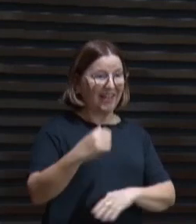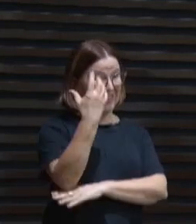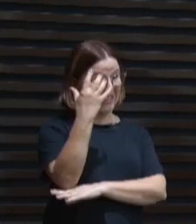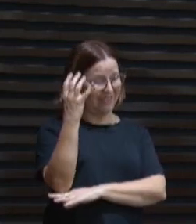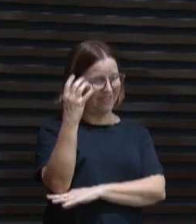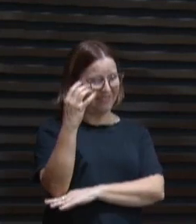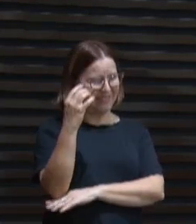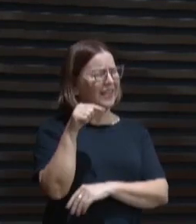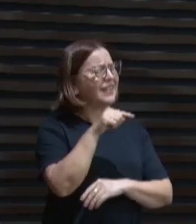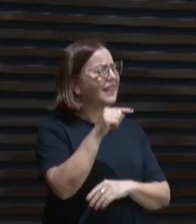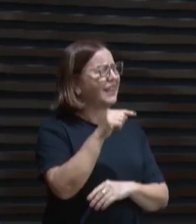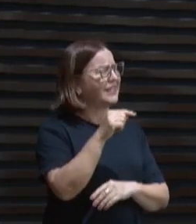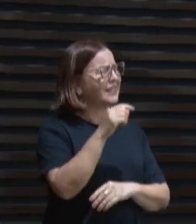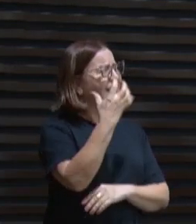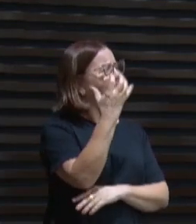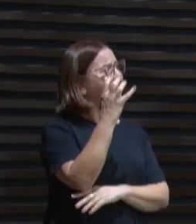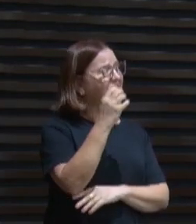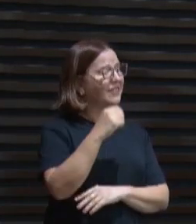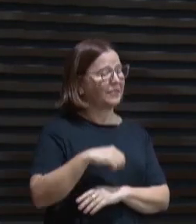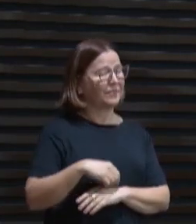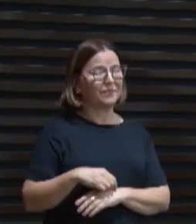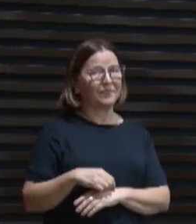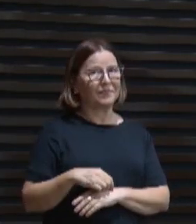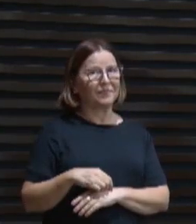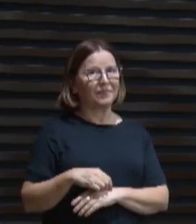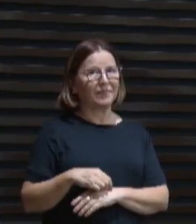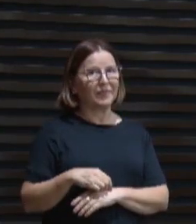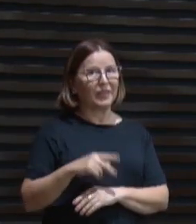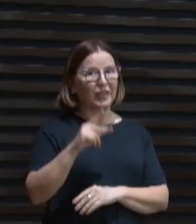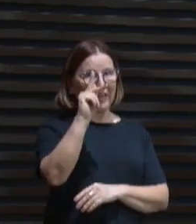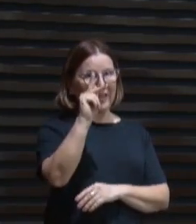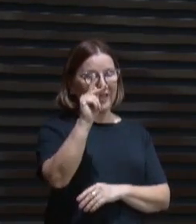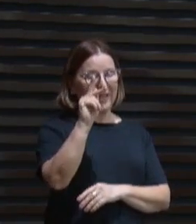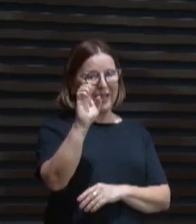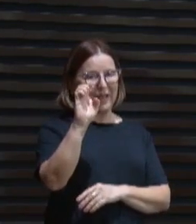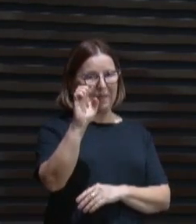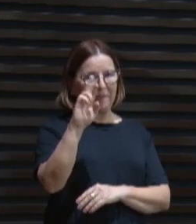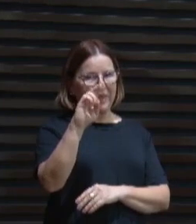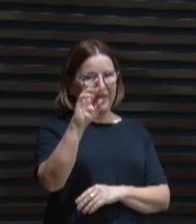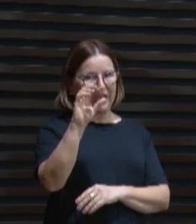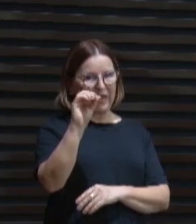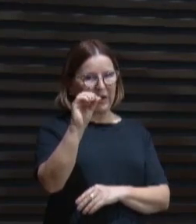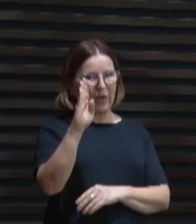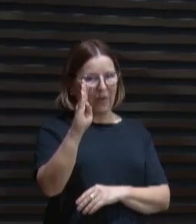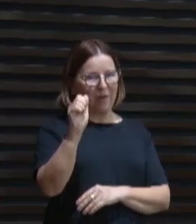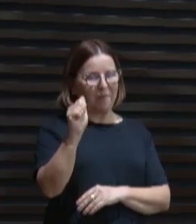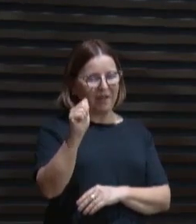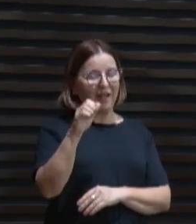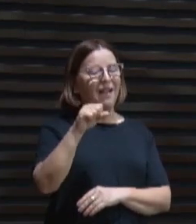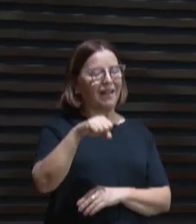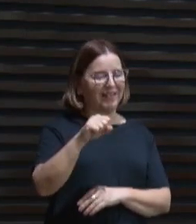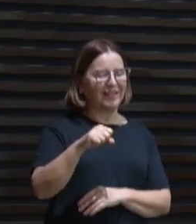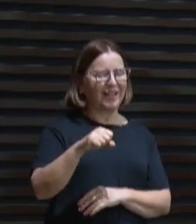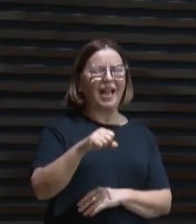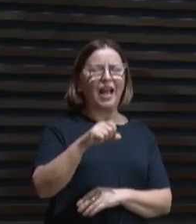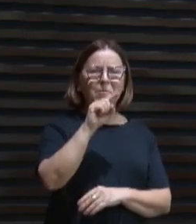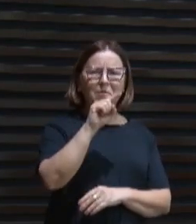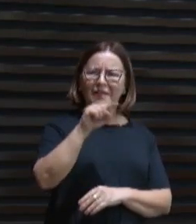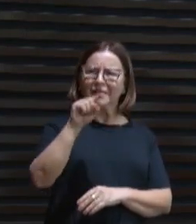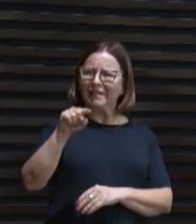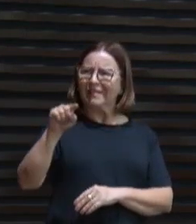essa daqui? É uma peroba, é um pereiro, e assim ia. E